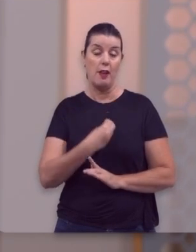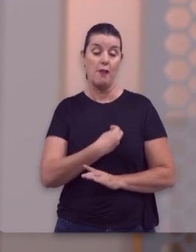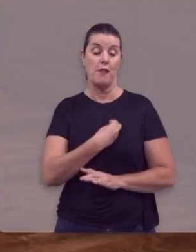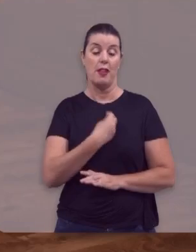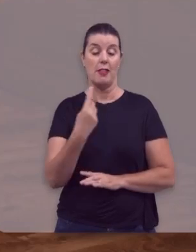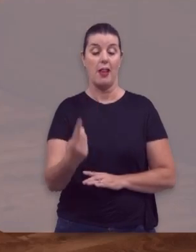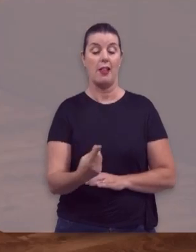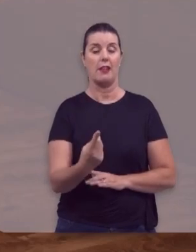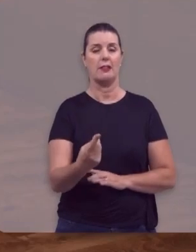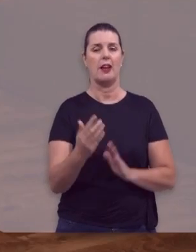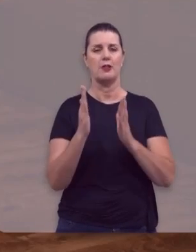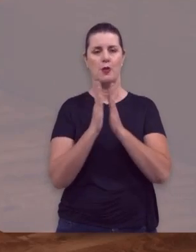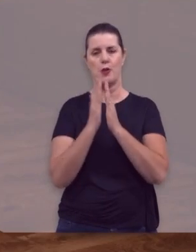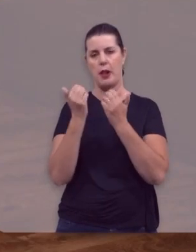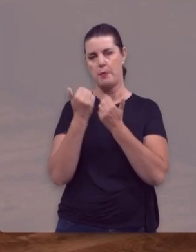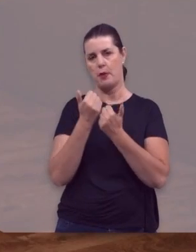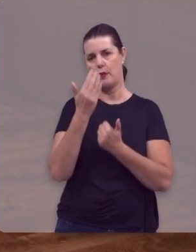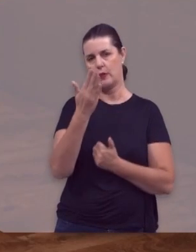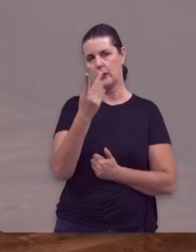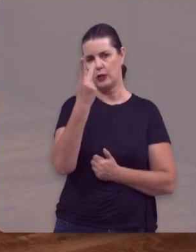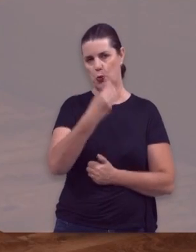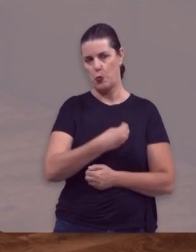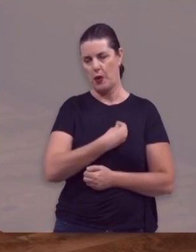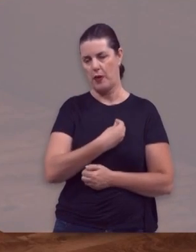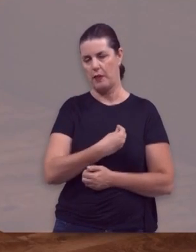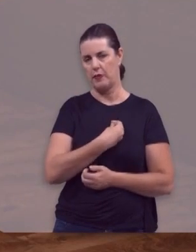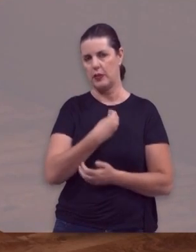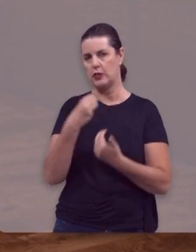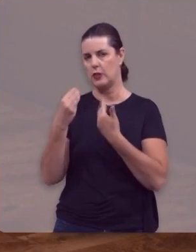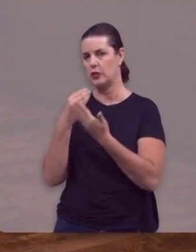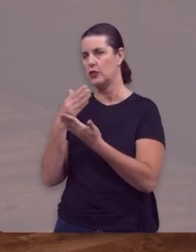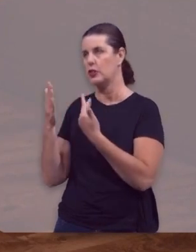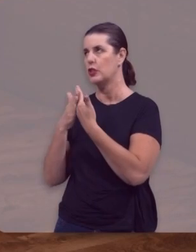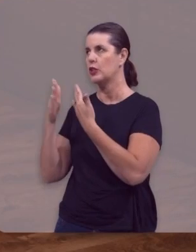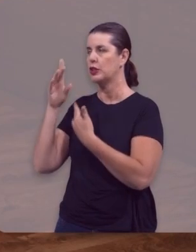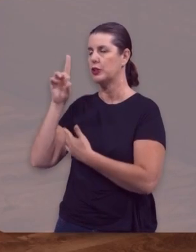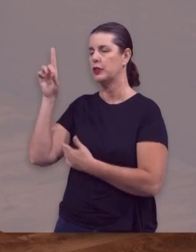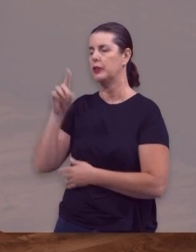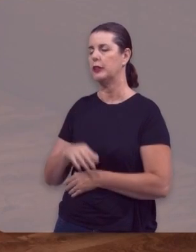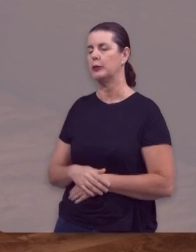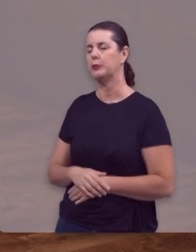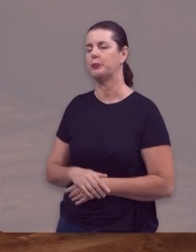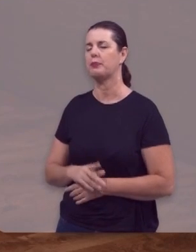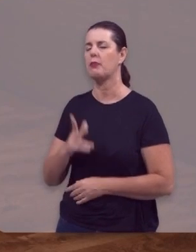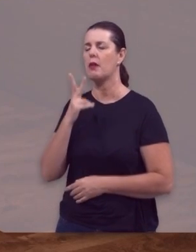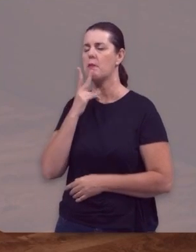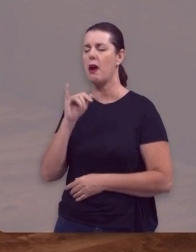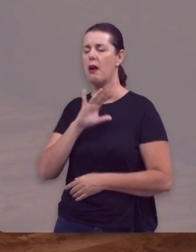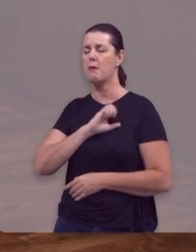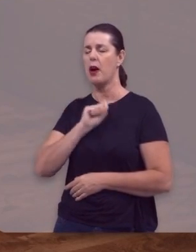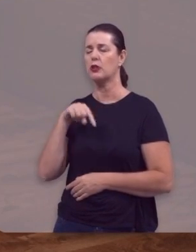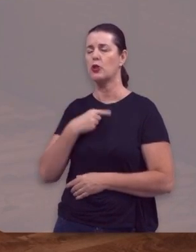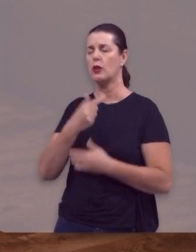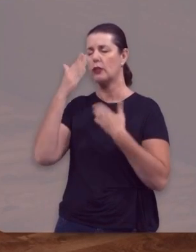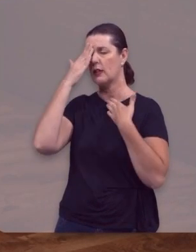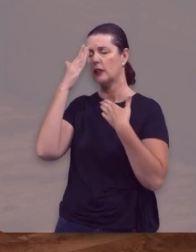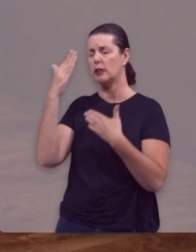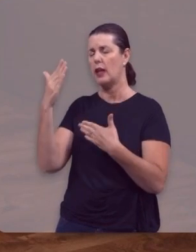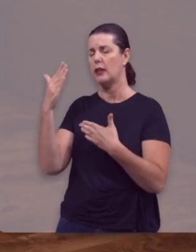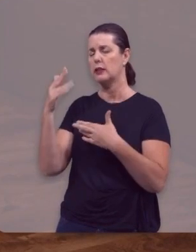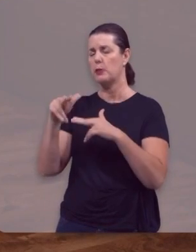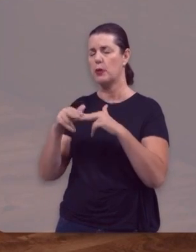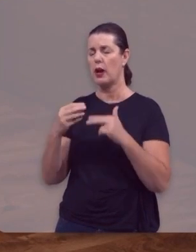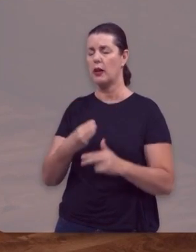eterna. Eu vou orar com você, colocar a sua vida diante de Deus. Pai querido, eu quero te agradecer por